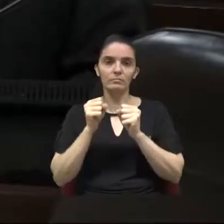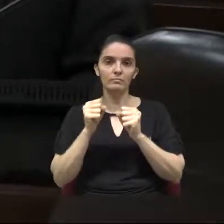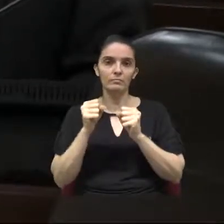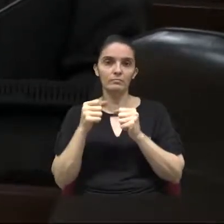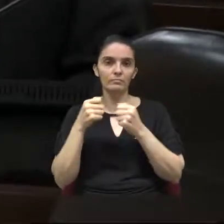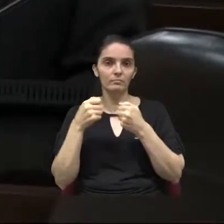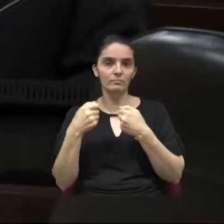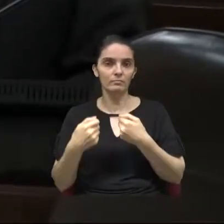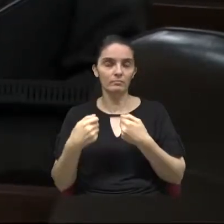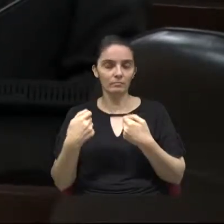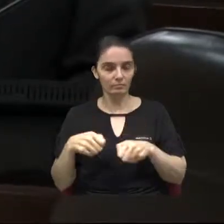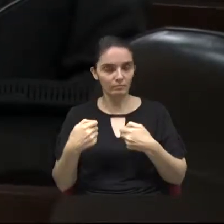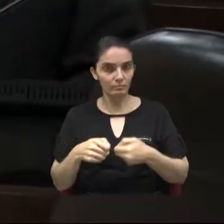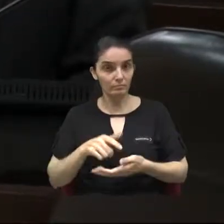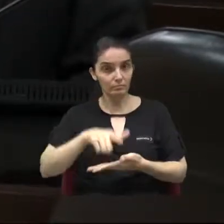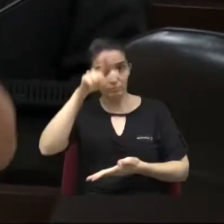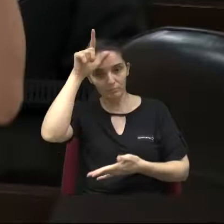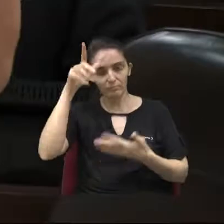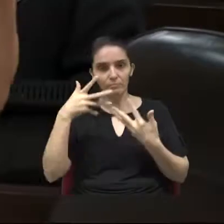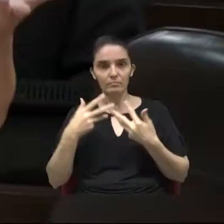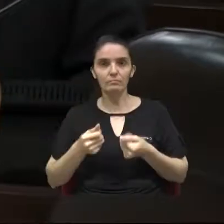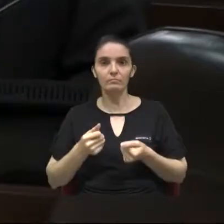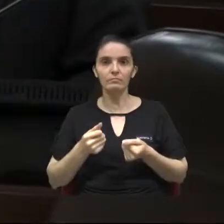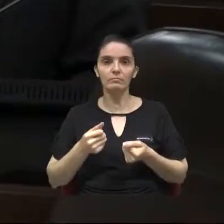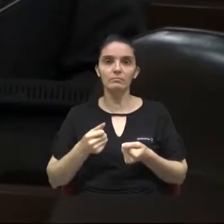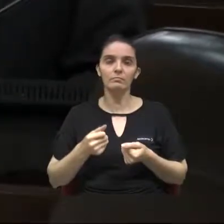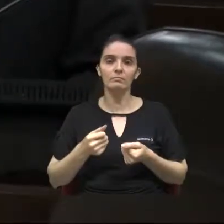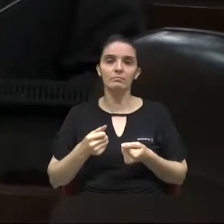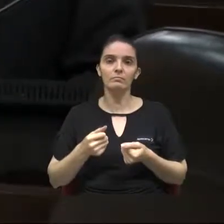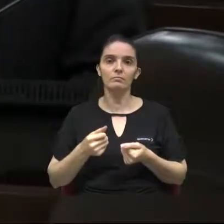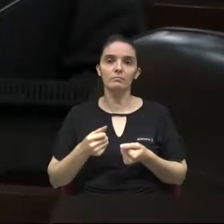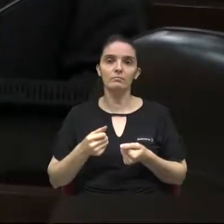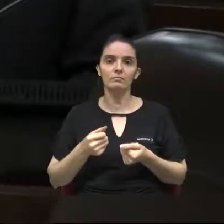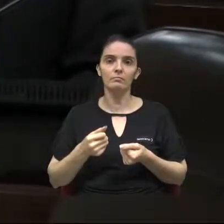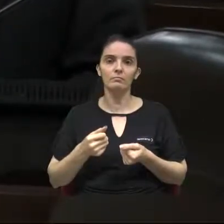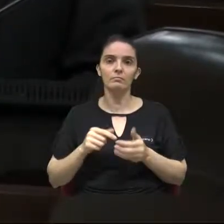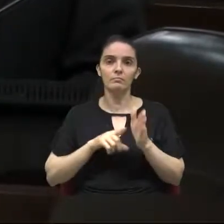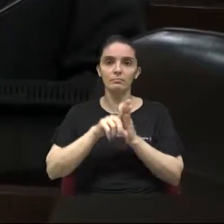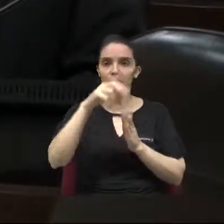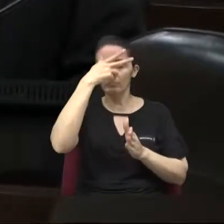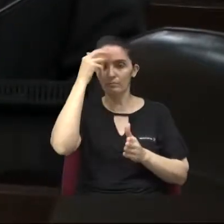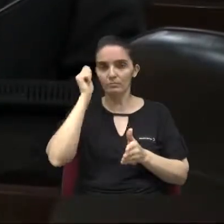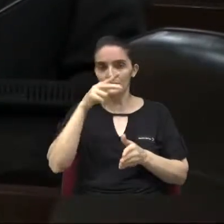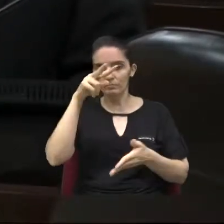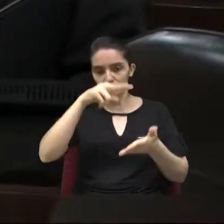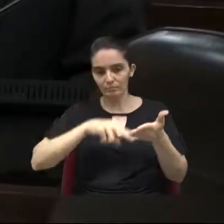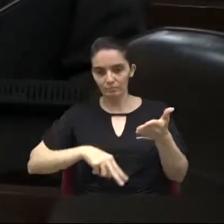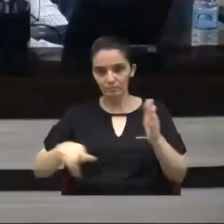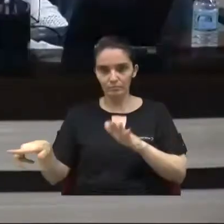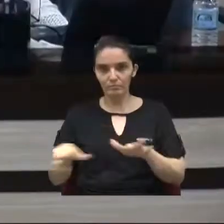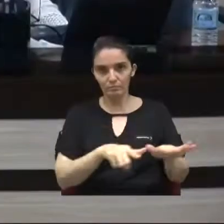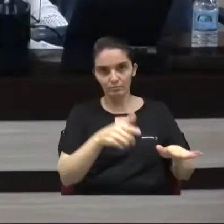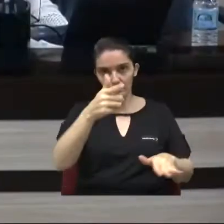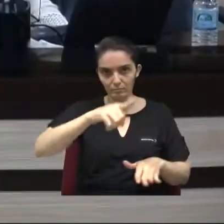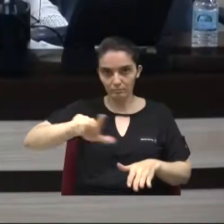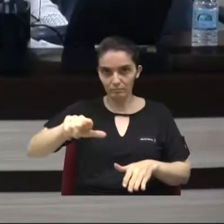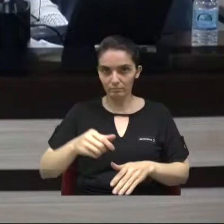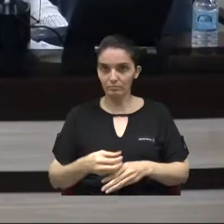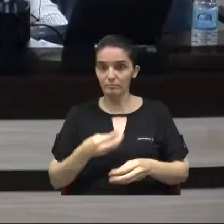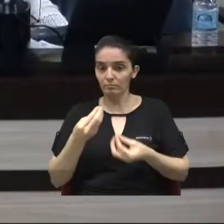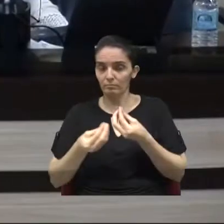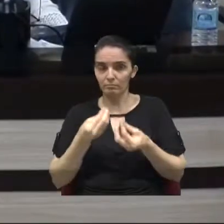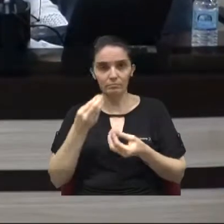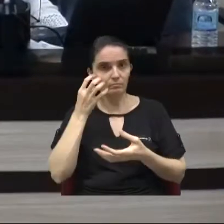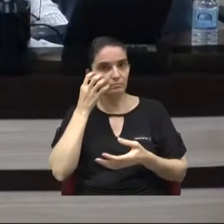dos líderes ou não, para que os seus requerimentos sejam lidos na próxima semana, na próxima sessão. Como ele não está